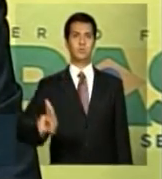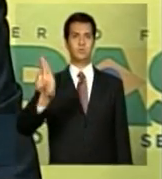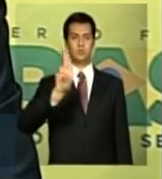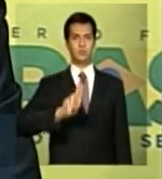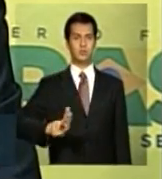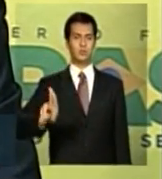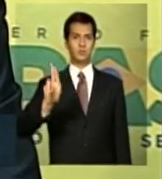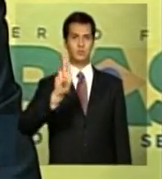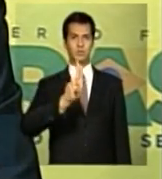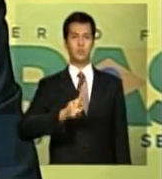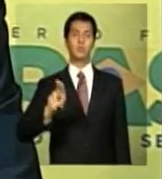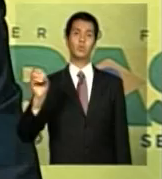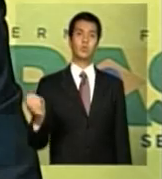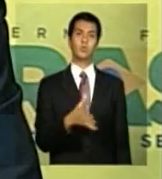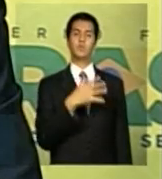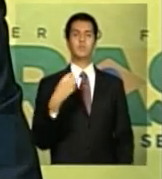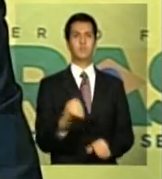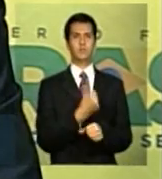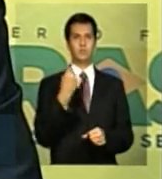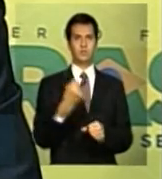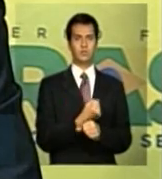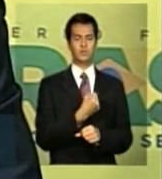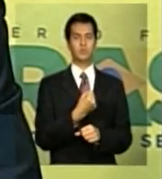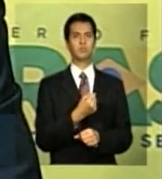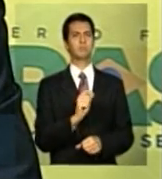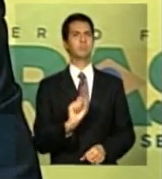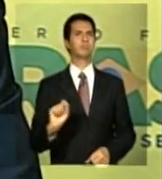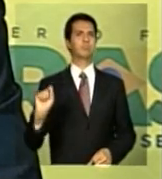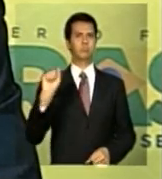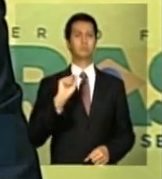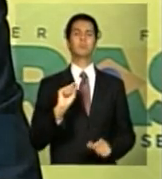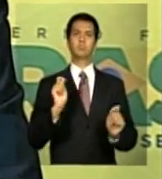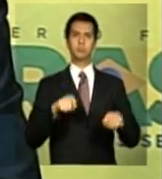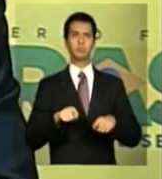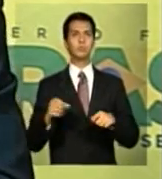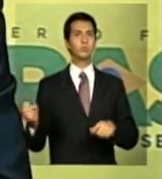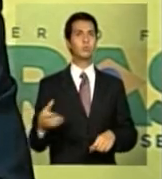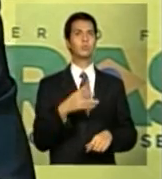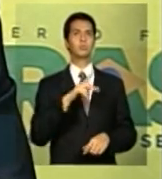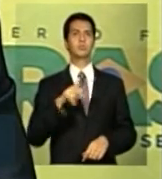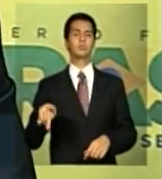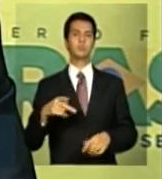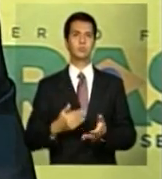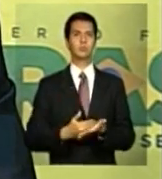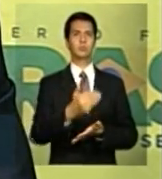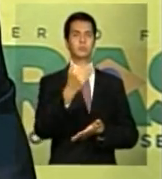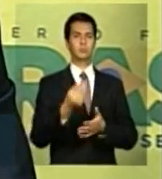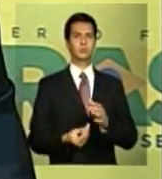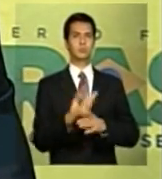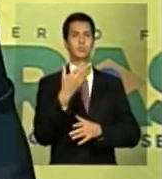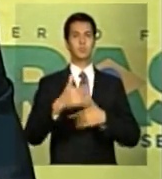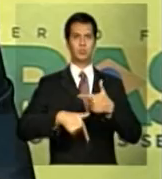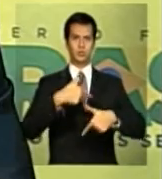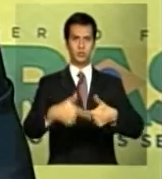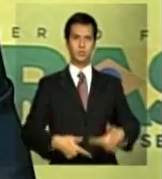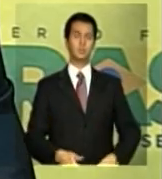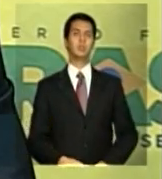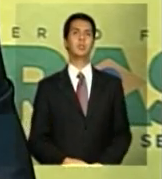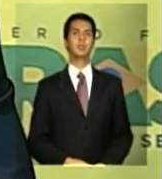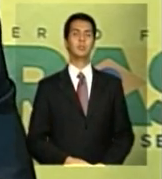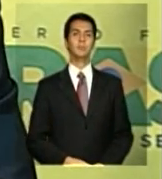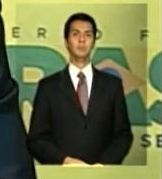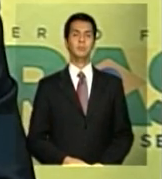estamos construindo e todos os novos campos. Em relação ao PL e o